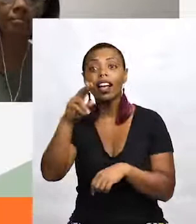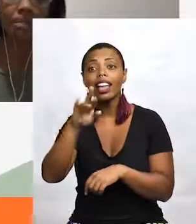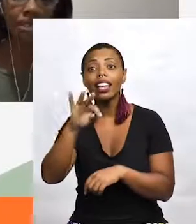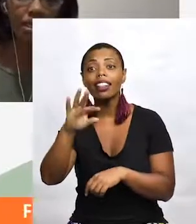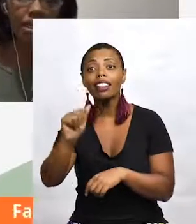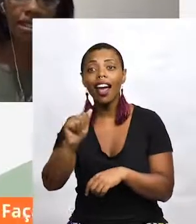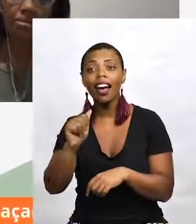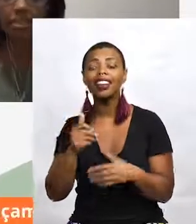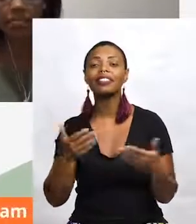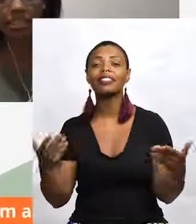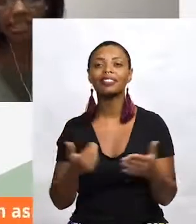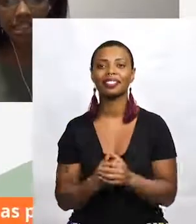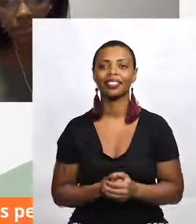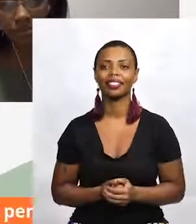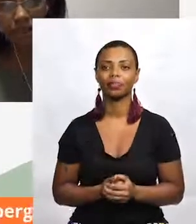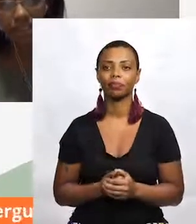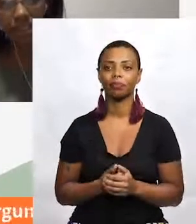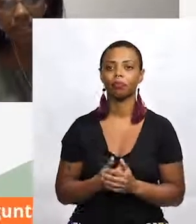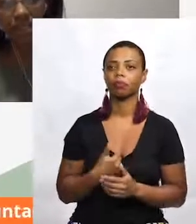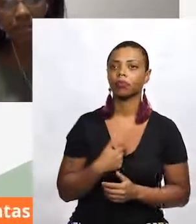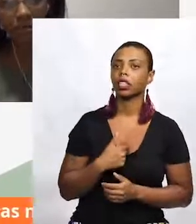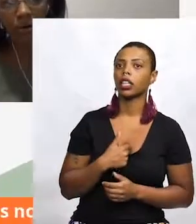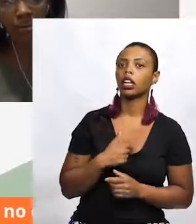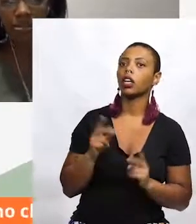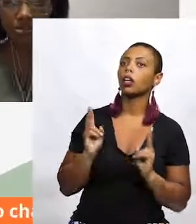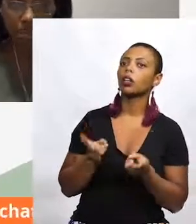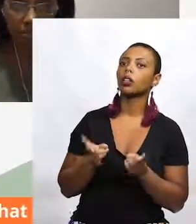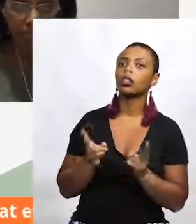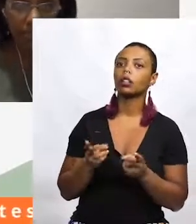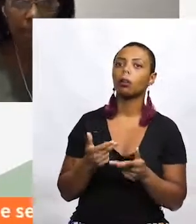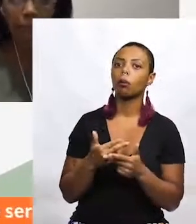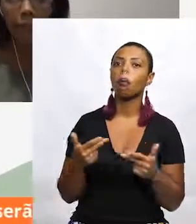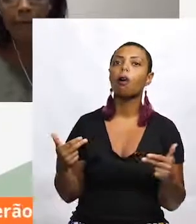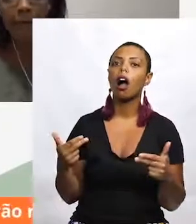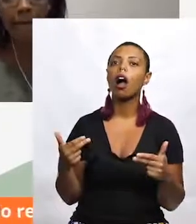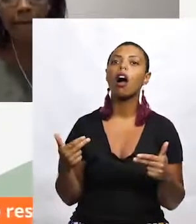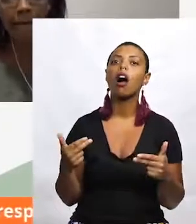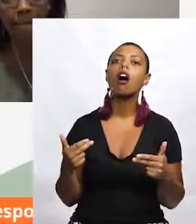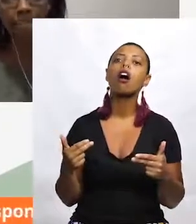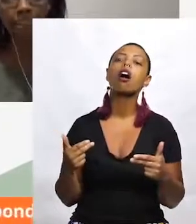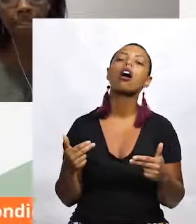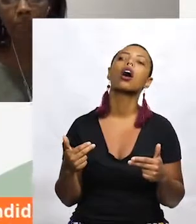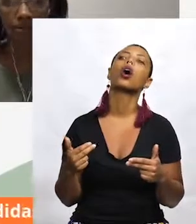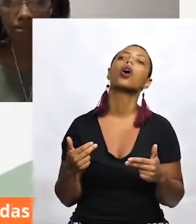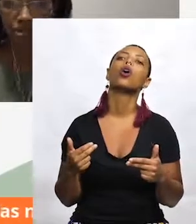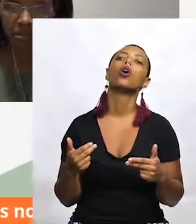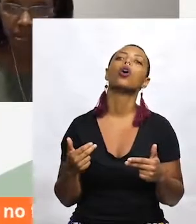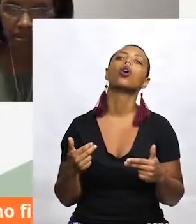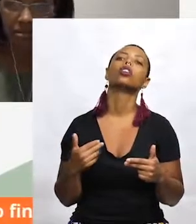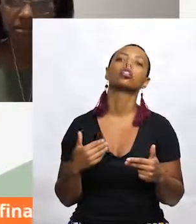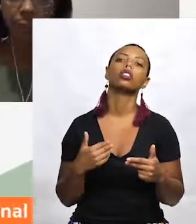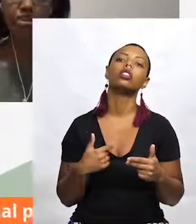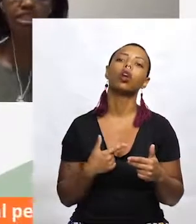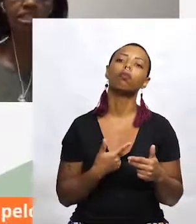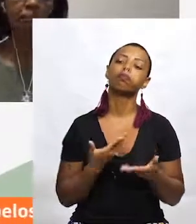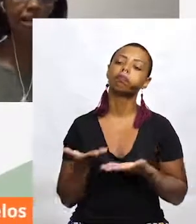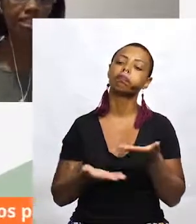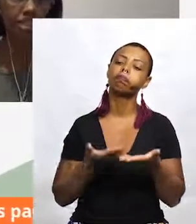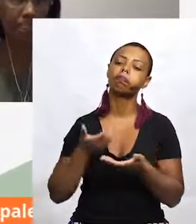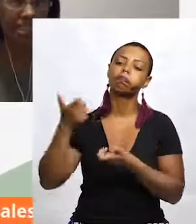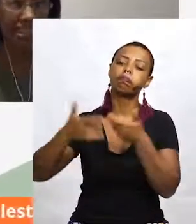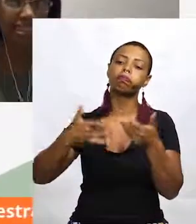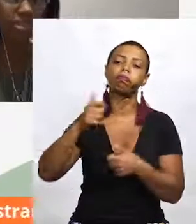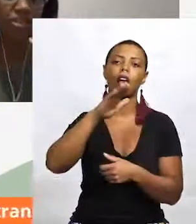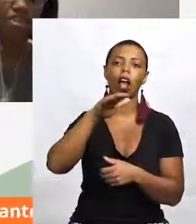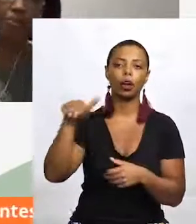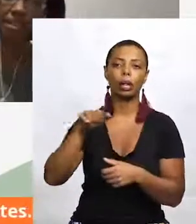para eles? Eu sempre deixo, acho que é uma coisa que eu sempre trabalho com os meus alunos, seja na